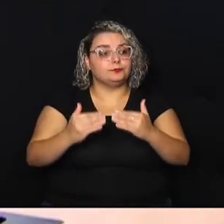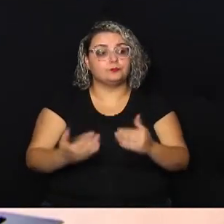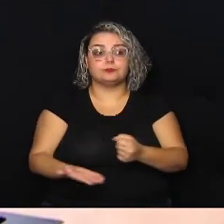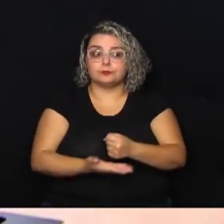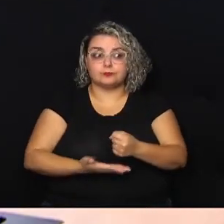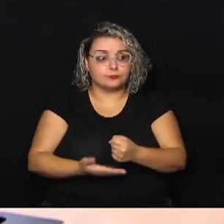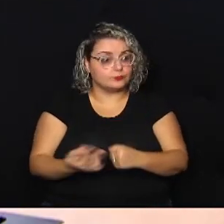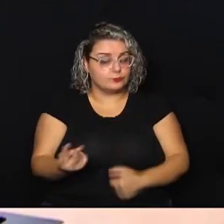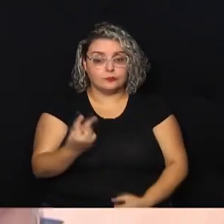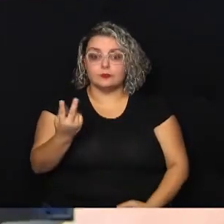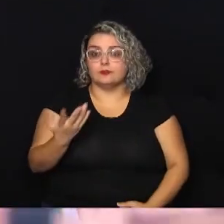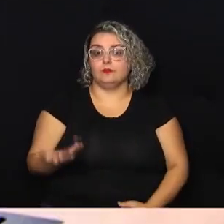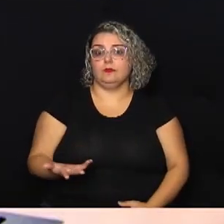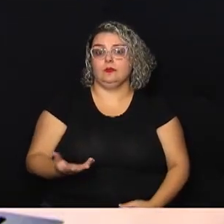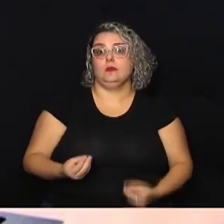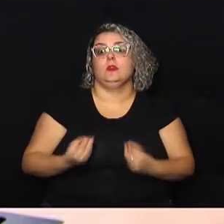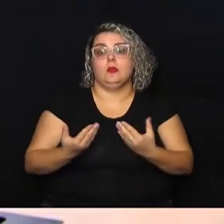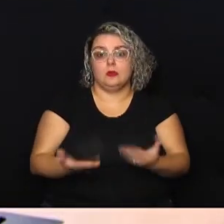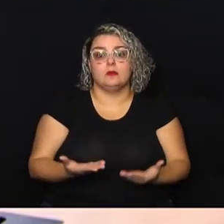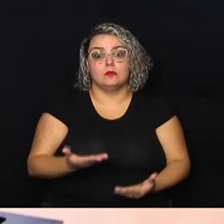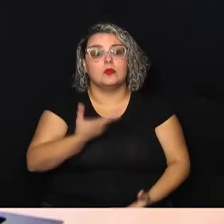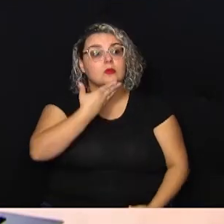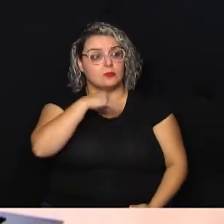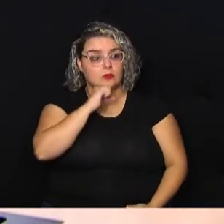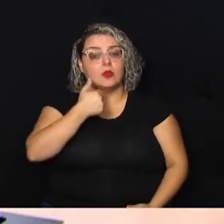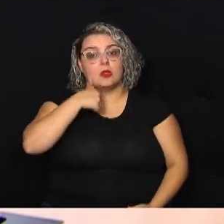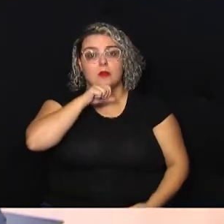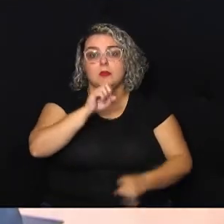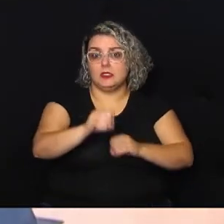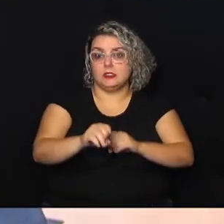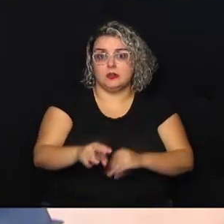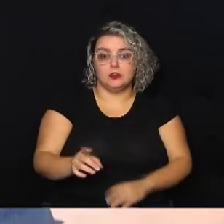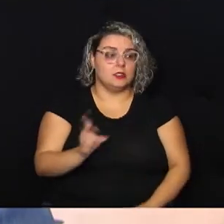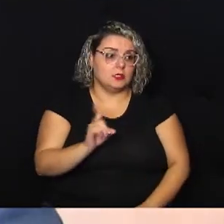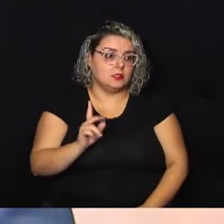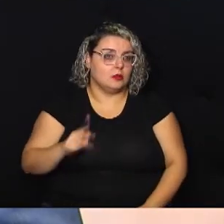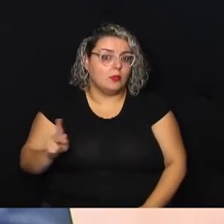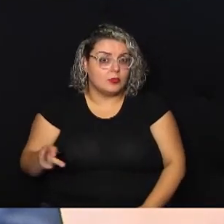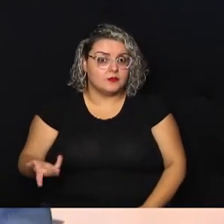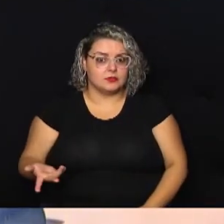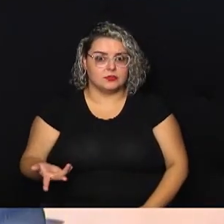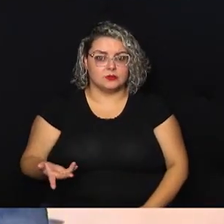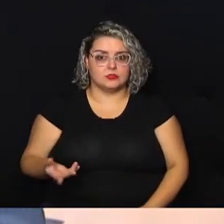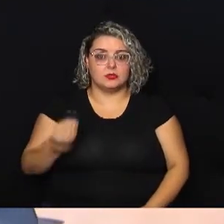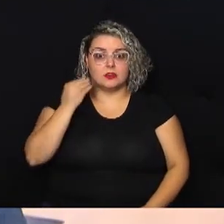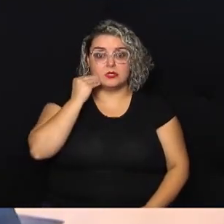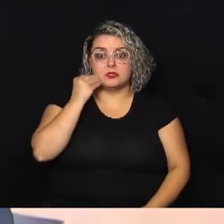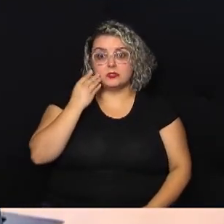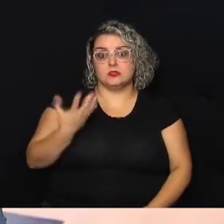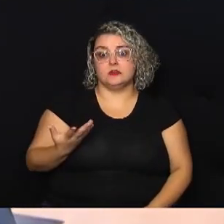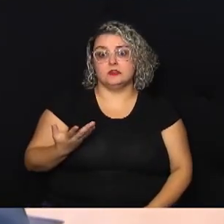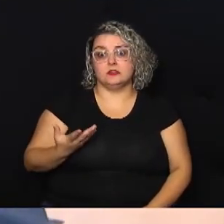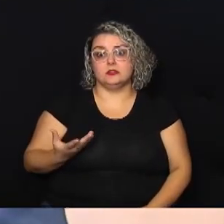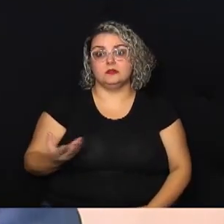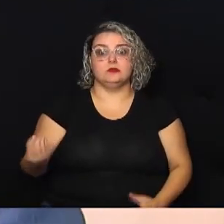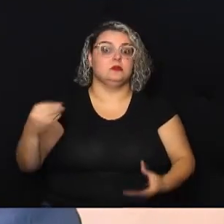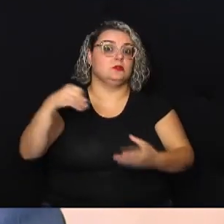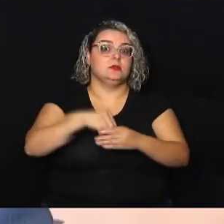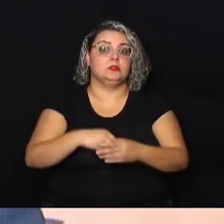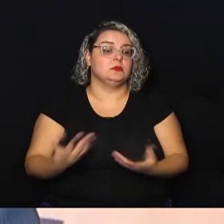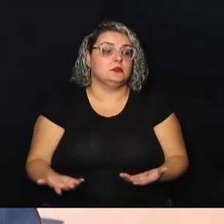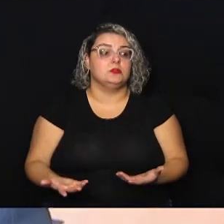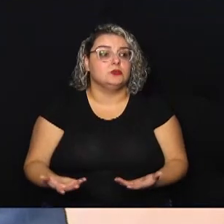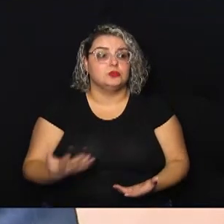com os valores que foram passados pelos seus pais. E não o professor, né, tentar inserir isso de